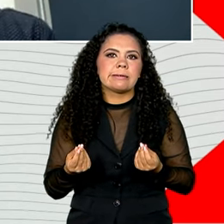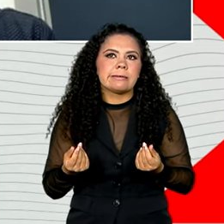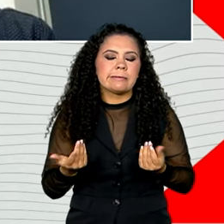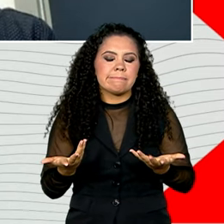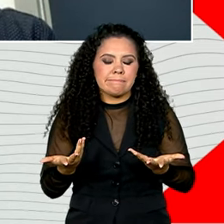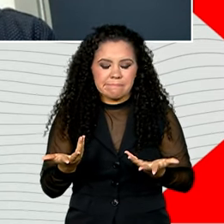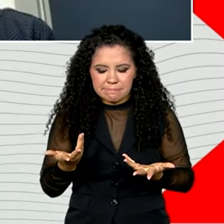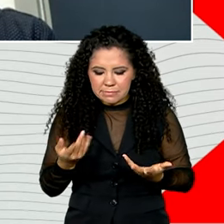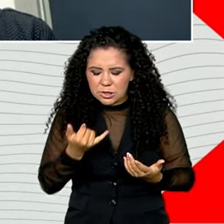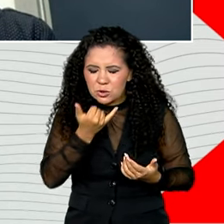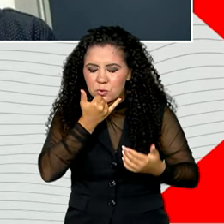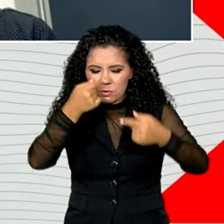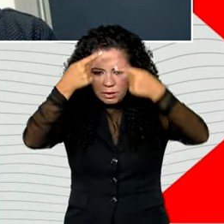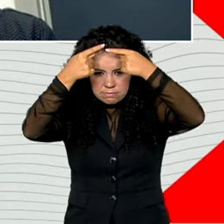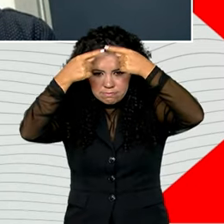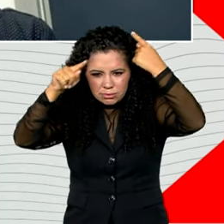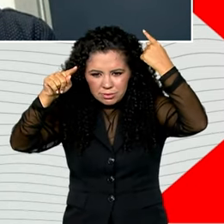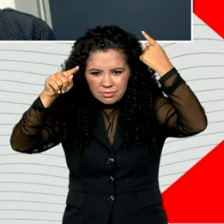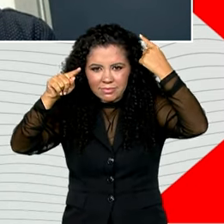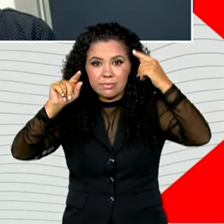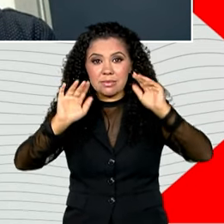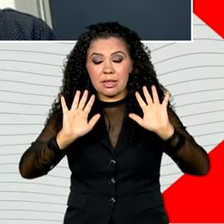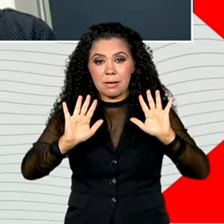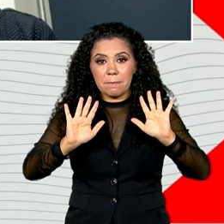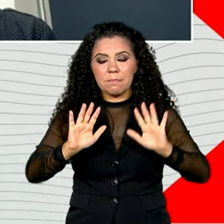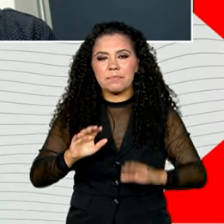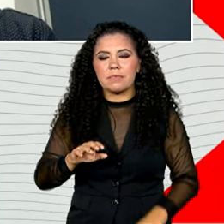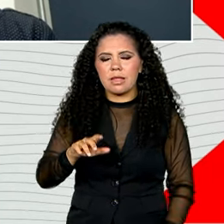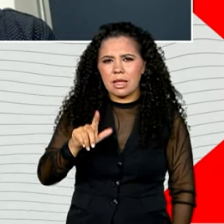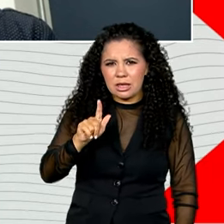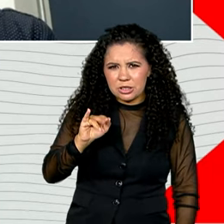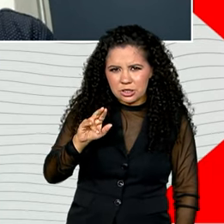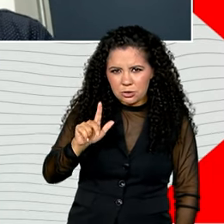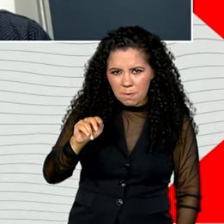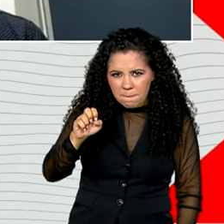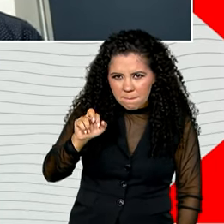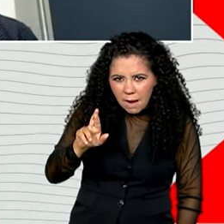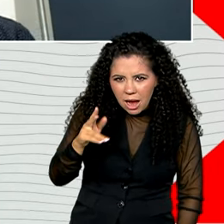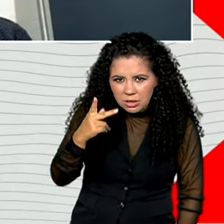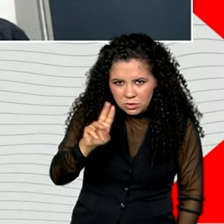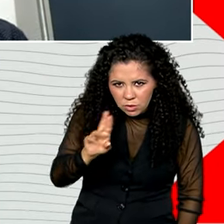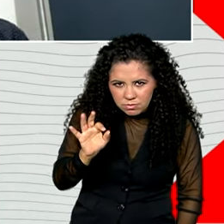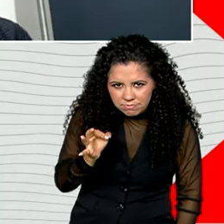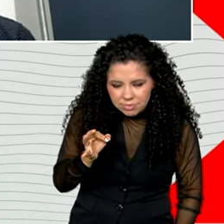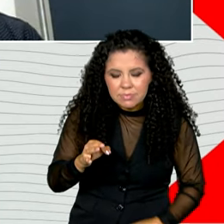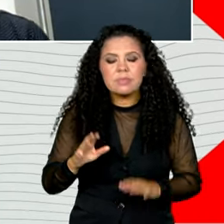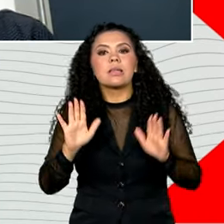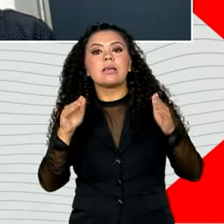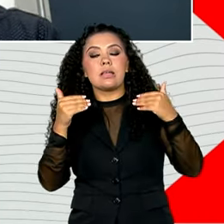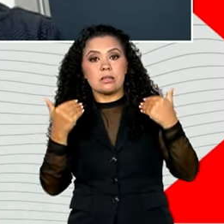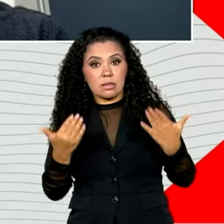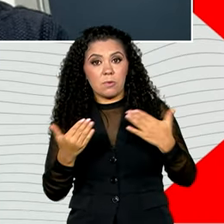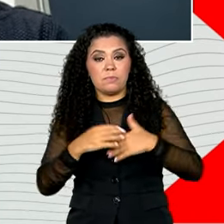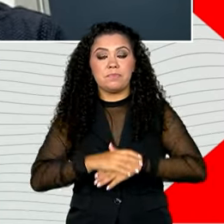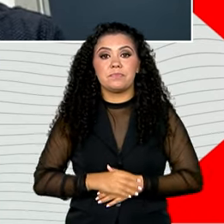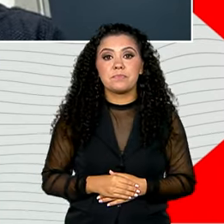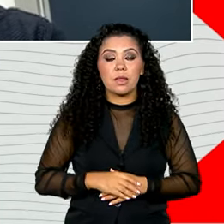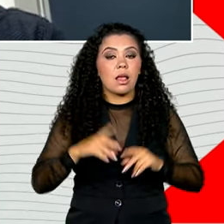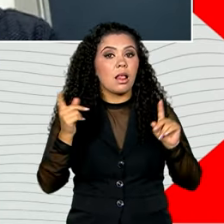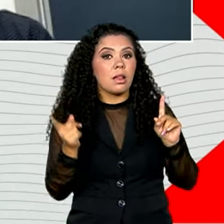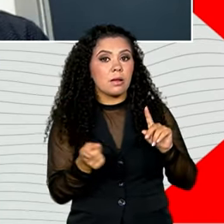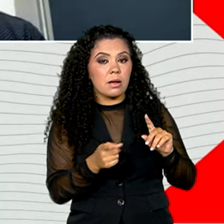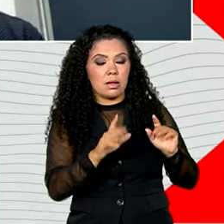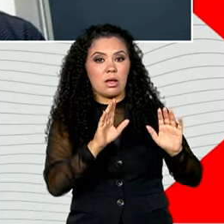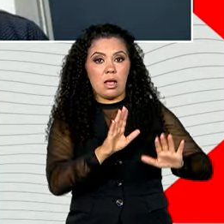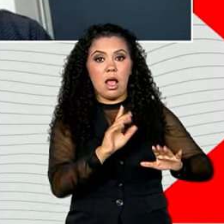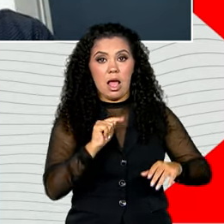Desculpe aqui, eu estou falando... Gilmar, né? Gilmar, num primeiro momento, nós tínhamos profissionais que